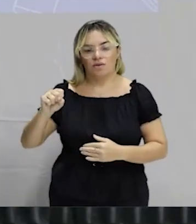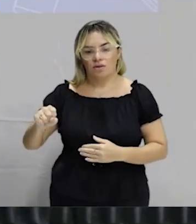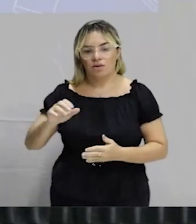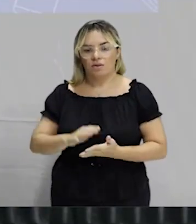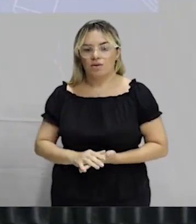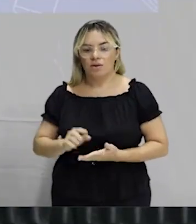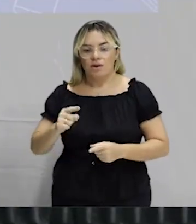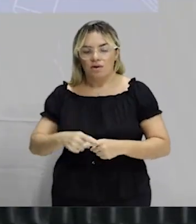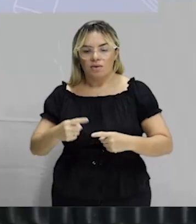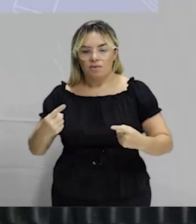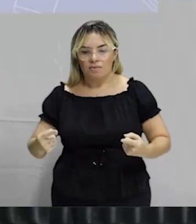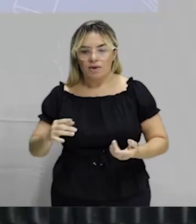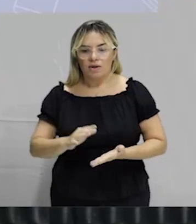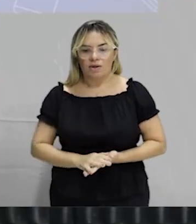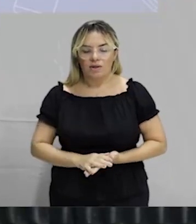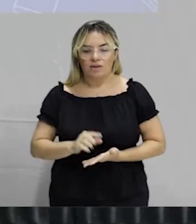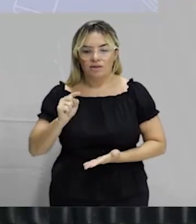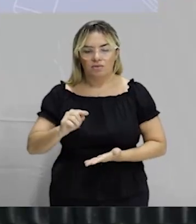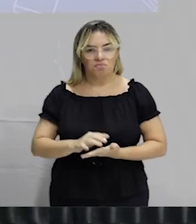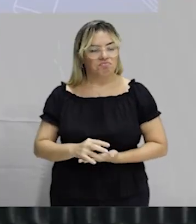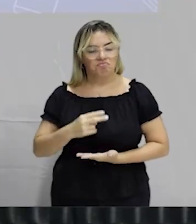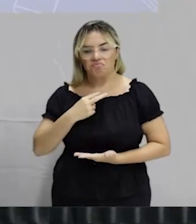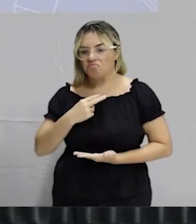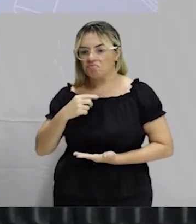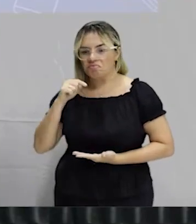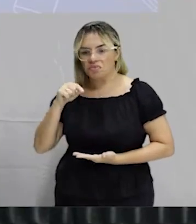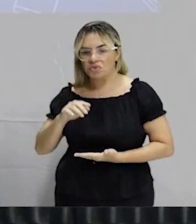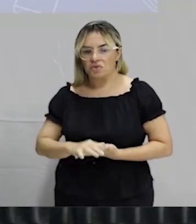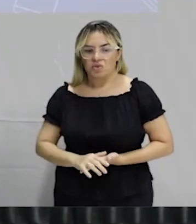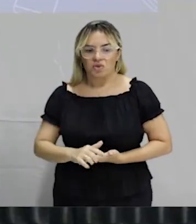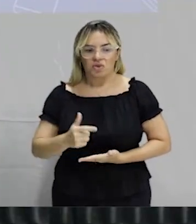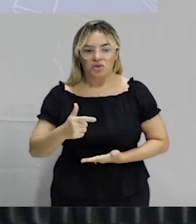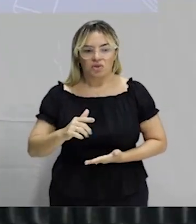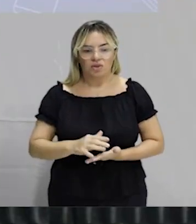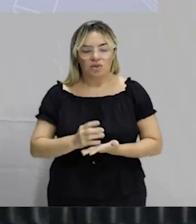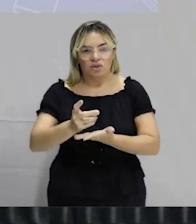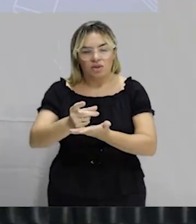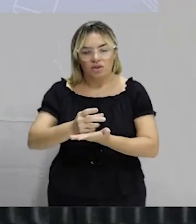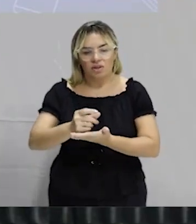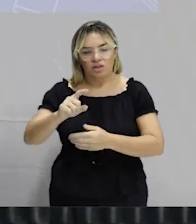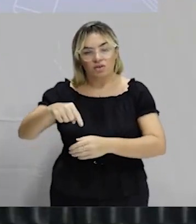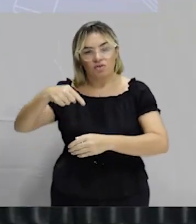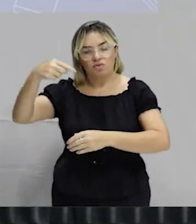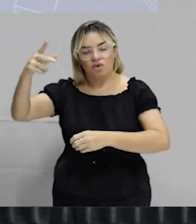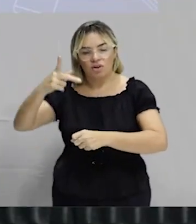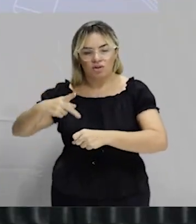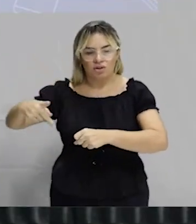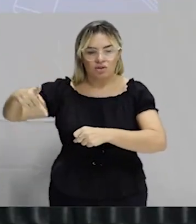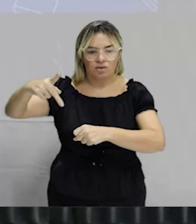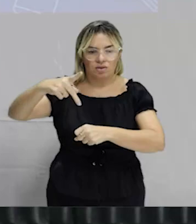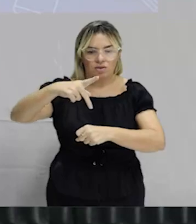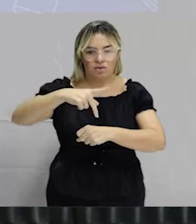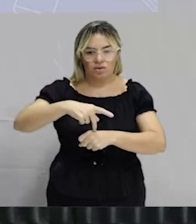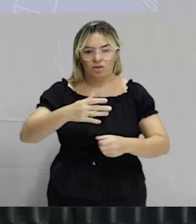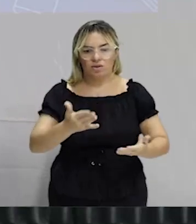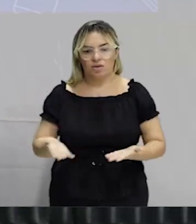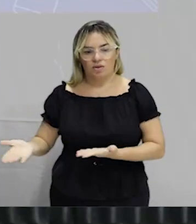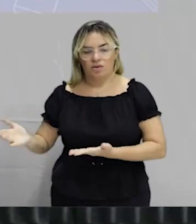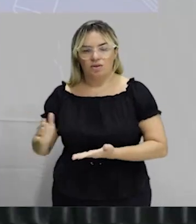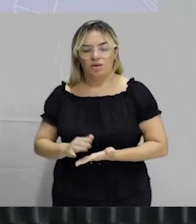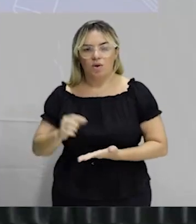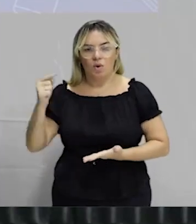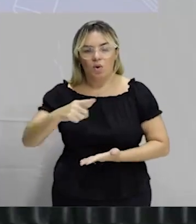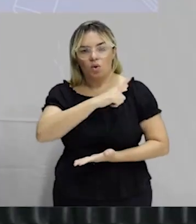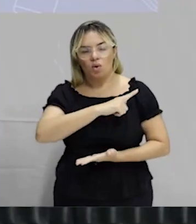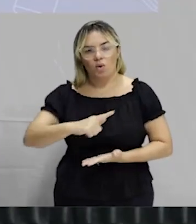exterior para financiar a retenção de novos estoques. O que se fazia? Obter crédito para que o governo